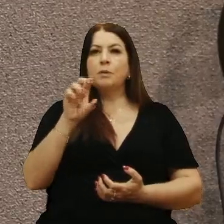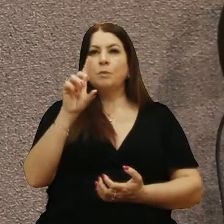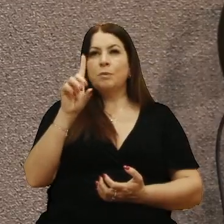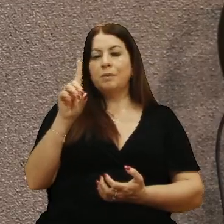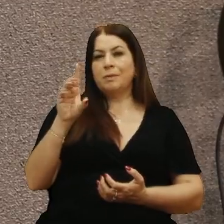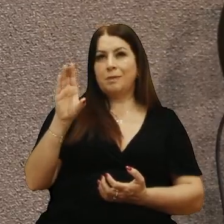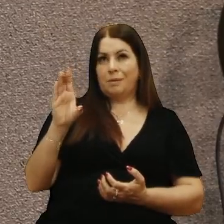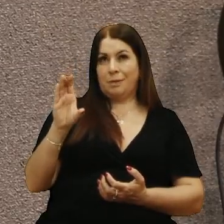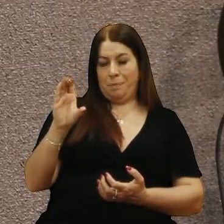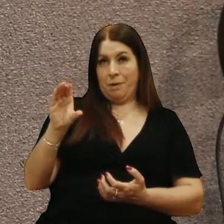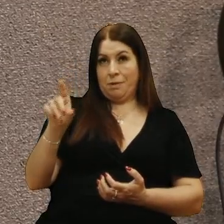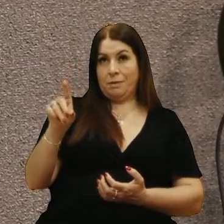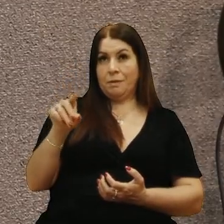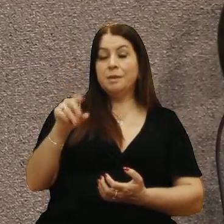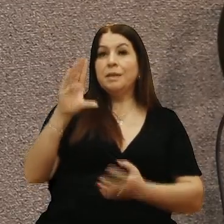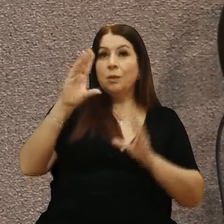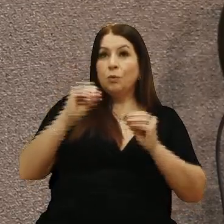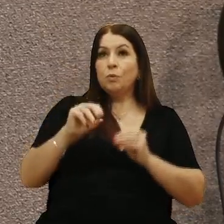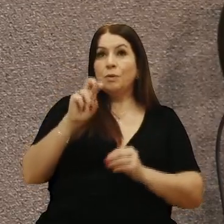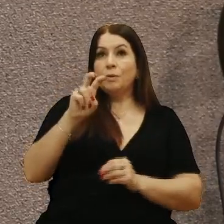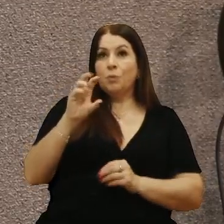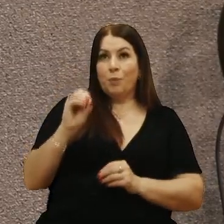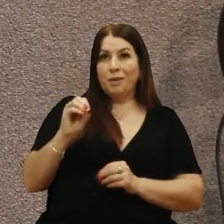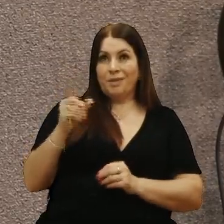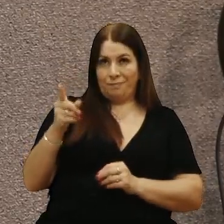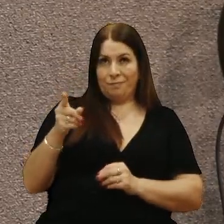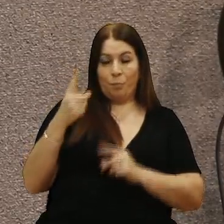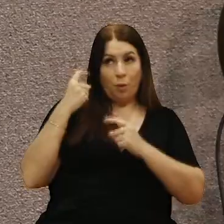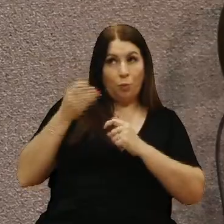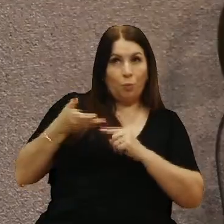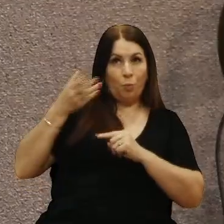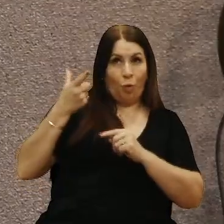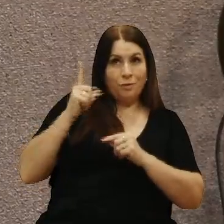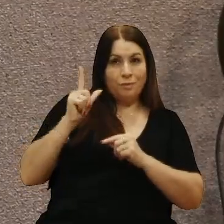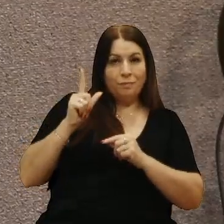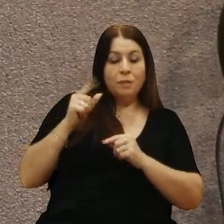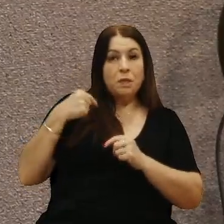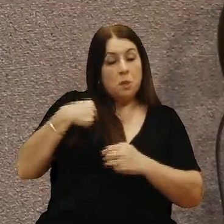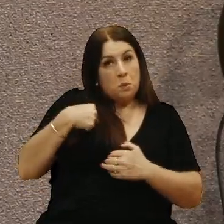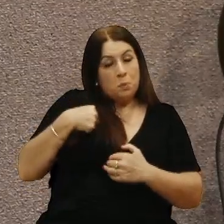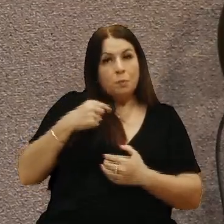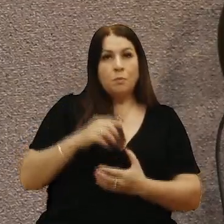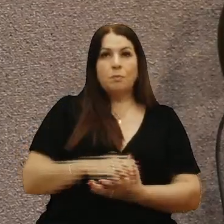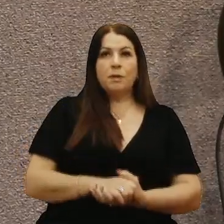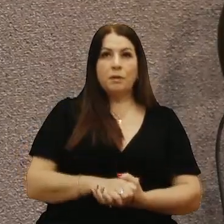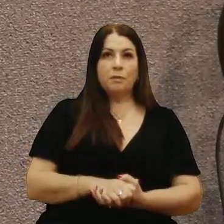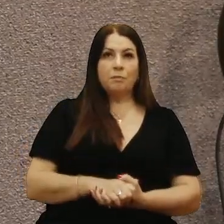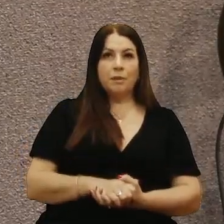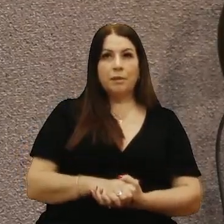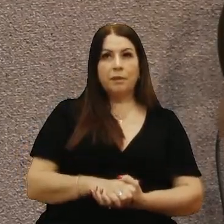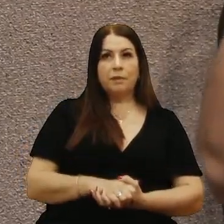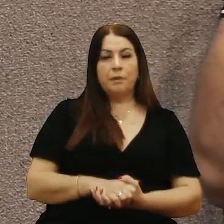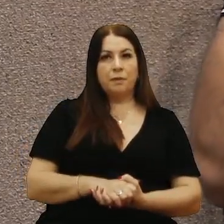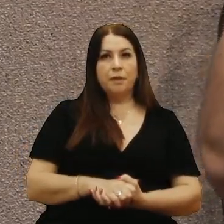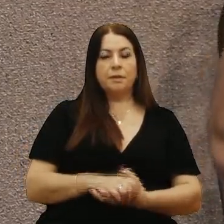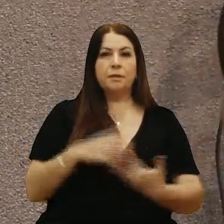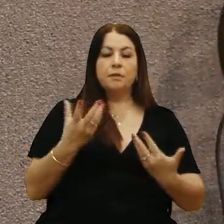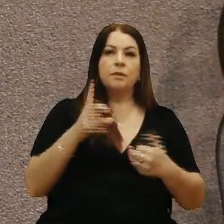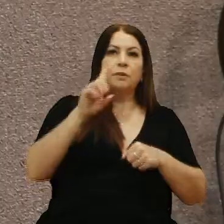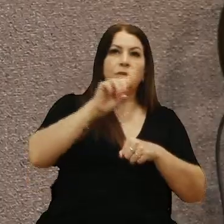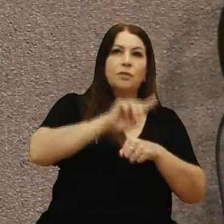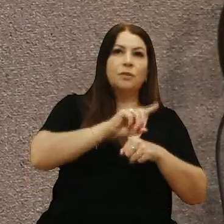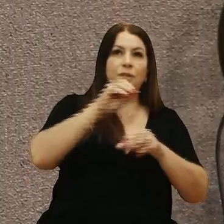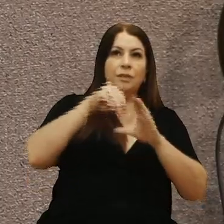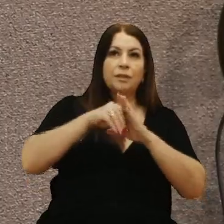decibéis e noturno, 50 decibéis. Eu falei que no dia, dentro